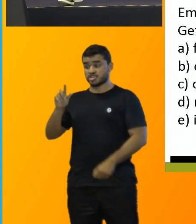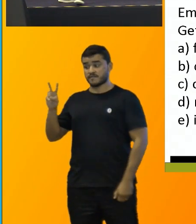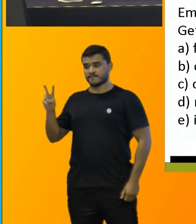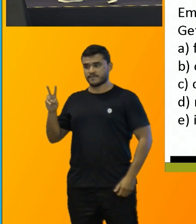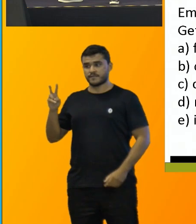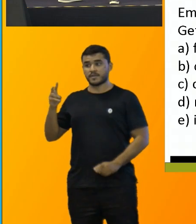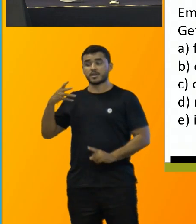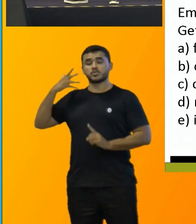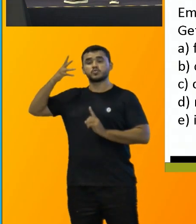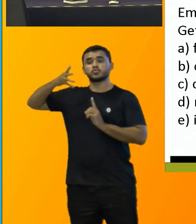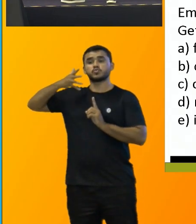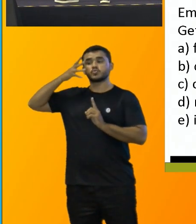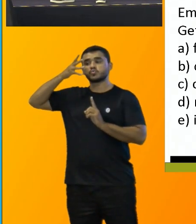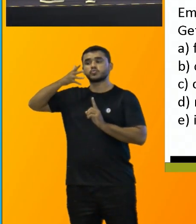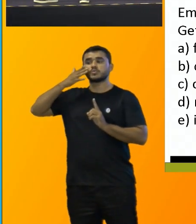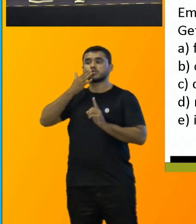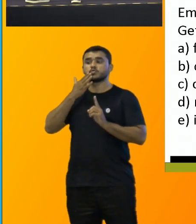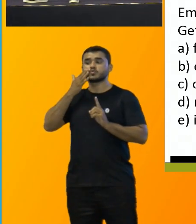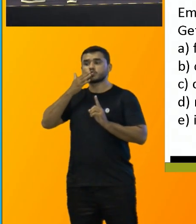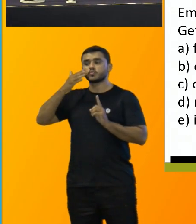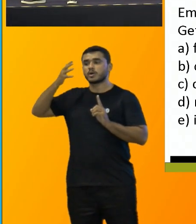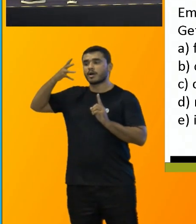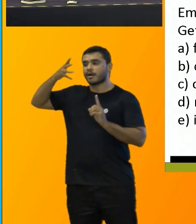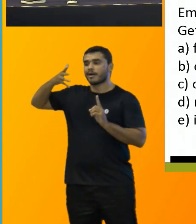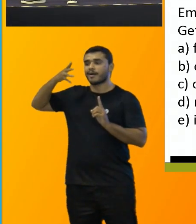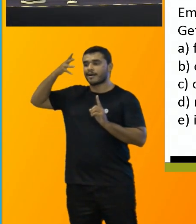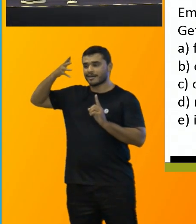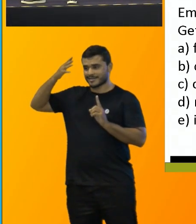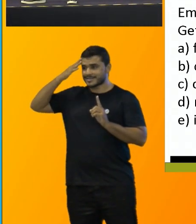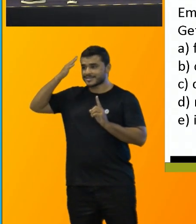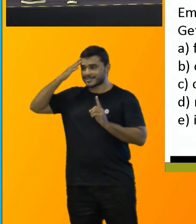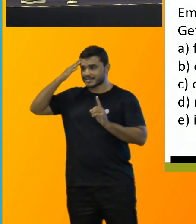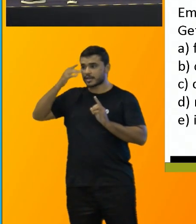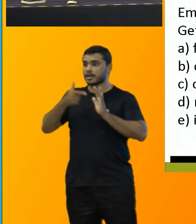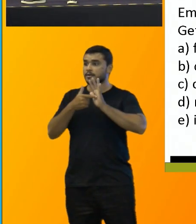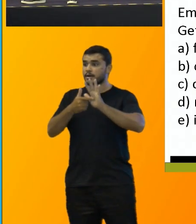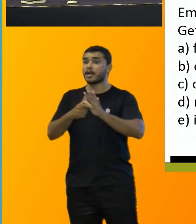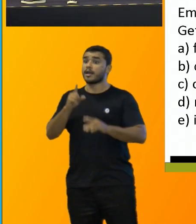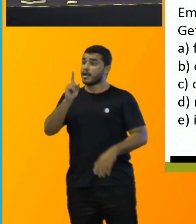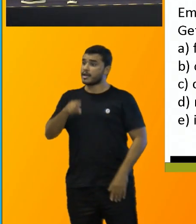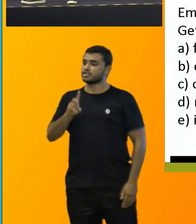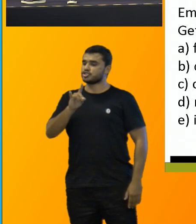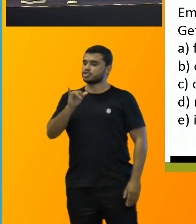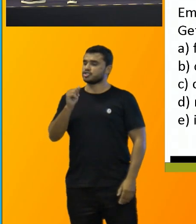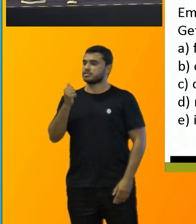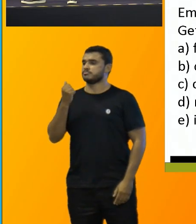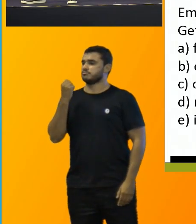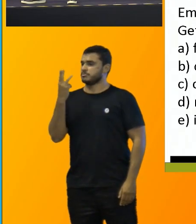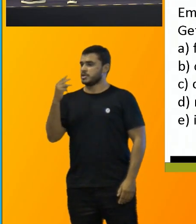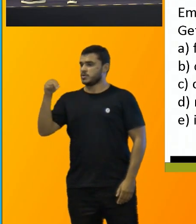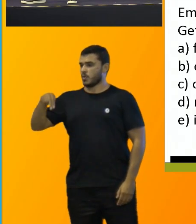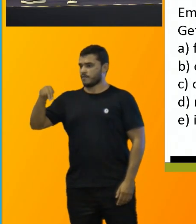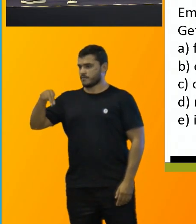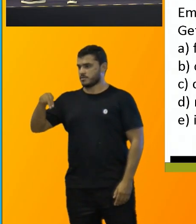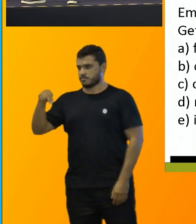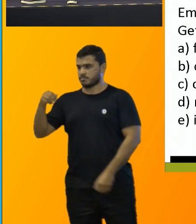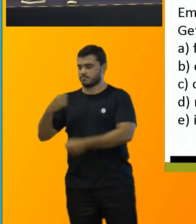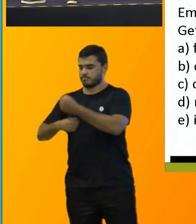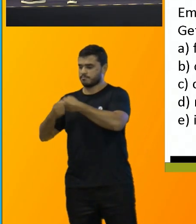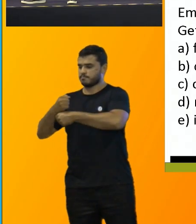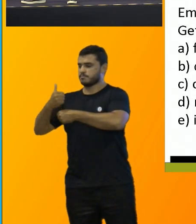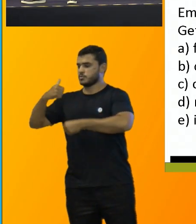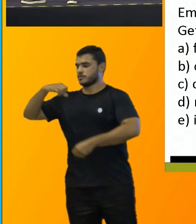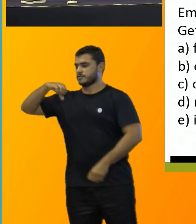governo provisório em 3 de novembro de 1930. Vamos ao comando da questão? Em